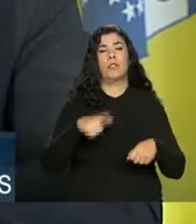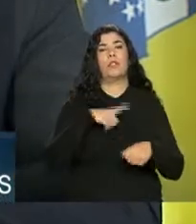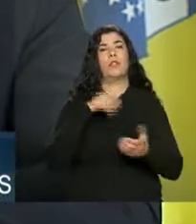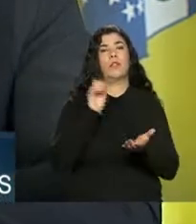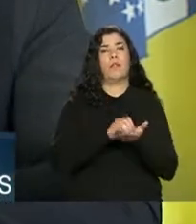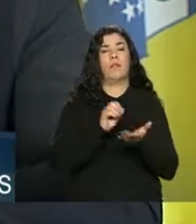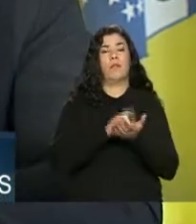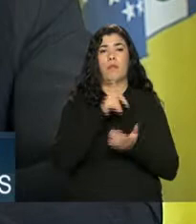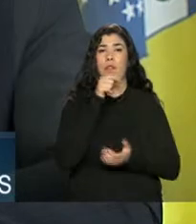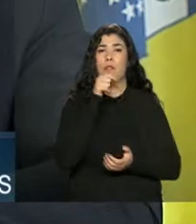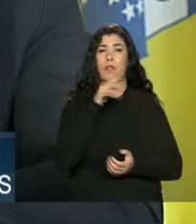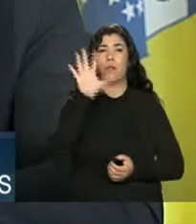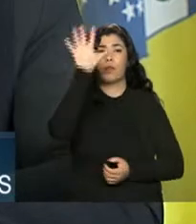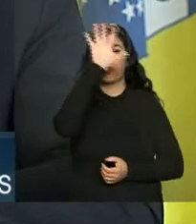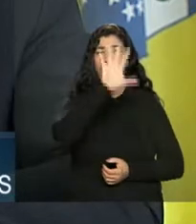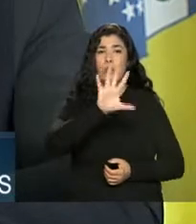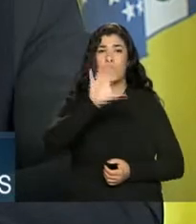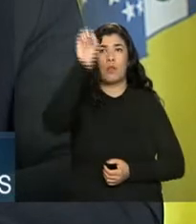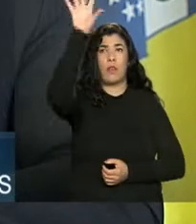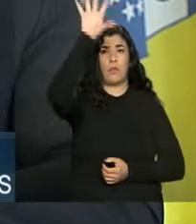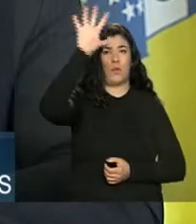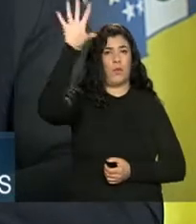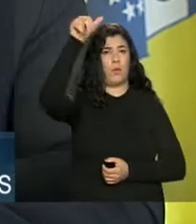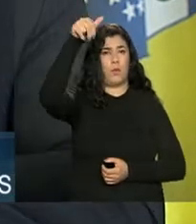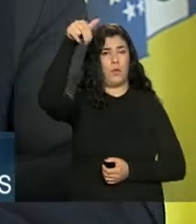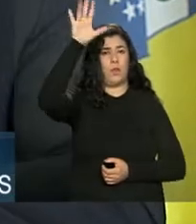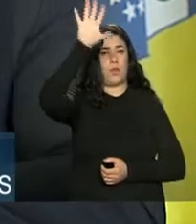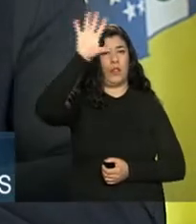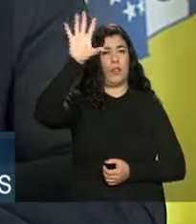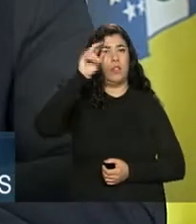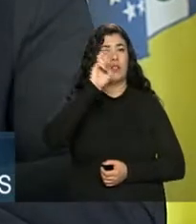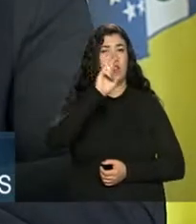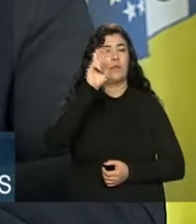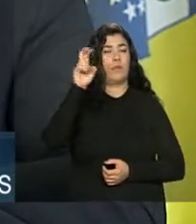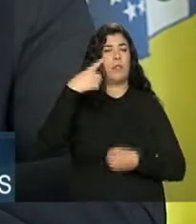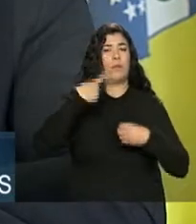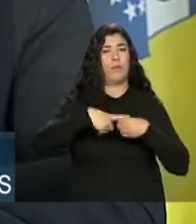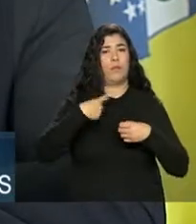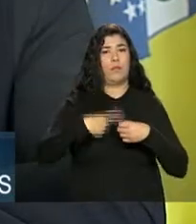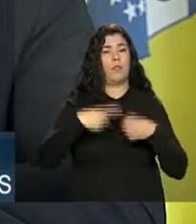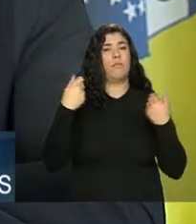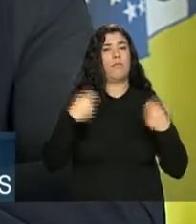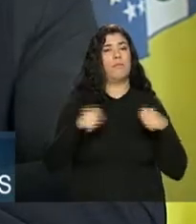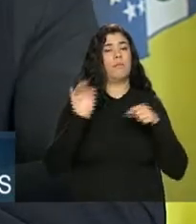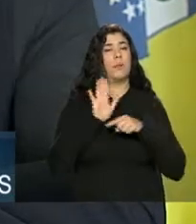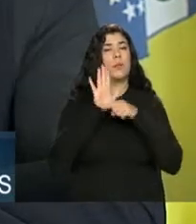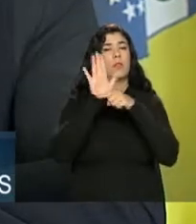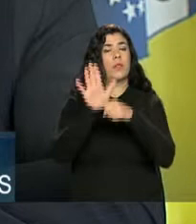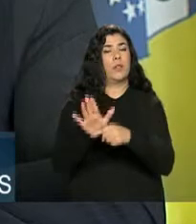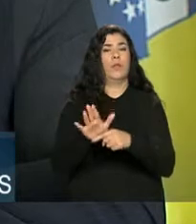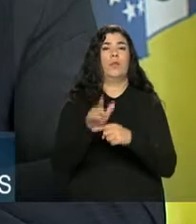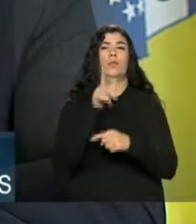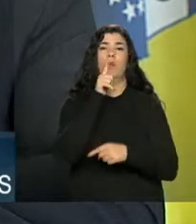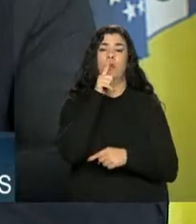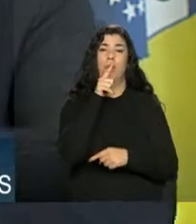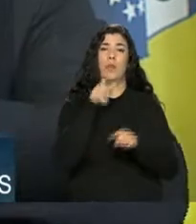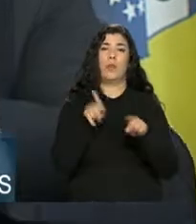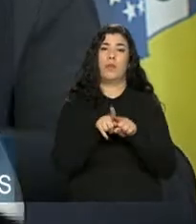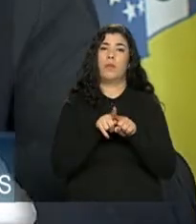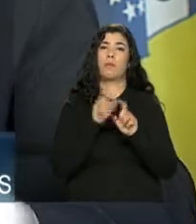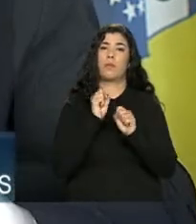hoje na região Nordeste toda 56 cidades podendo chegar a 105 cidades